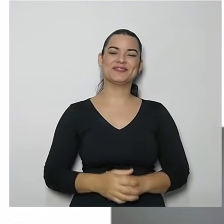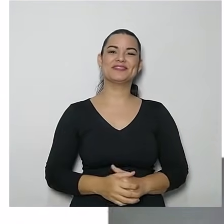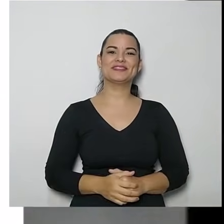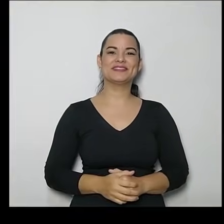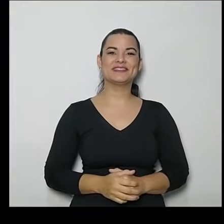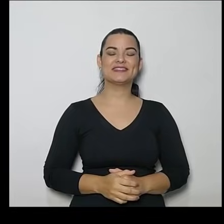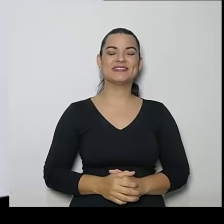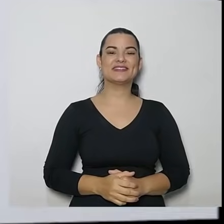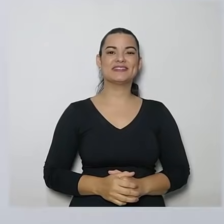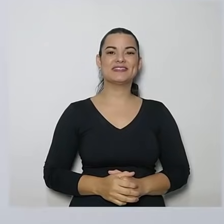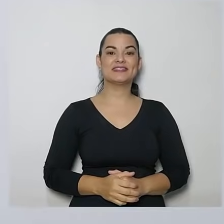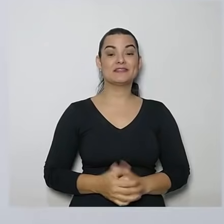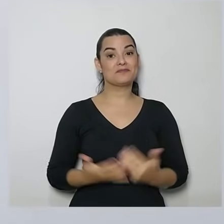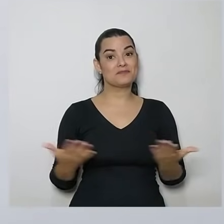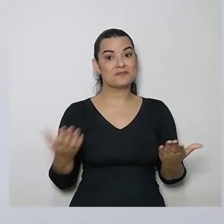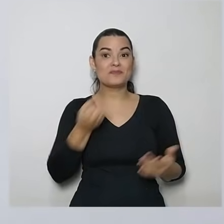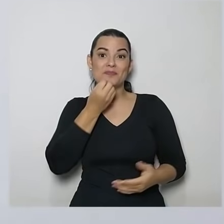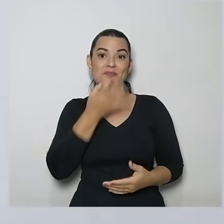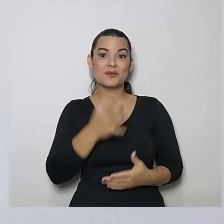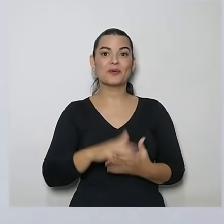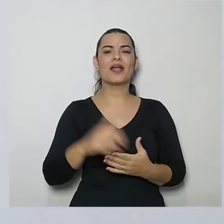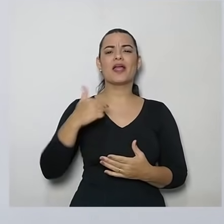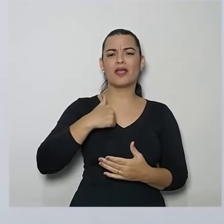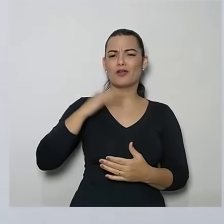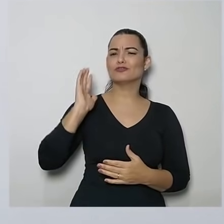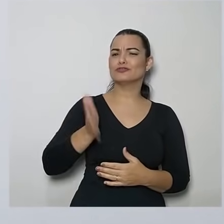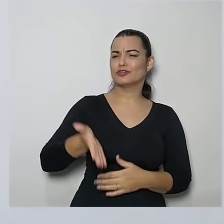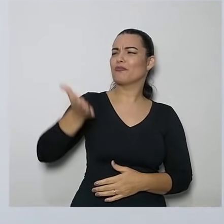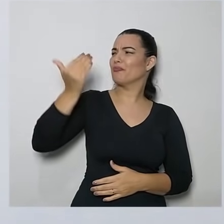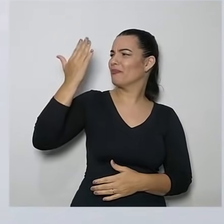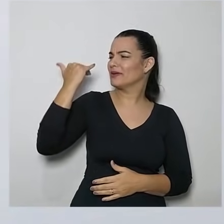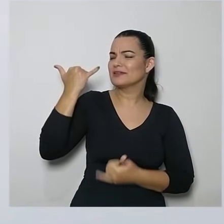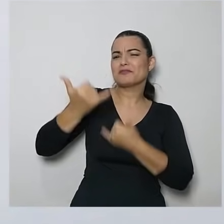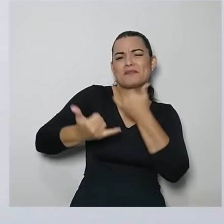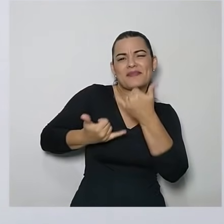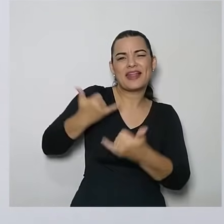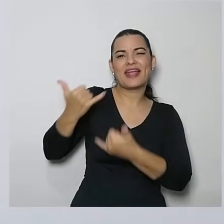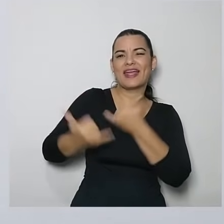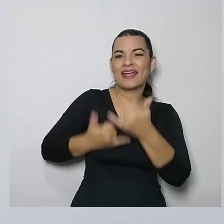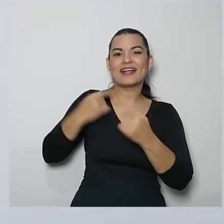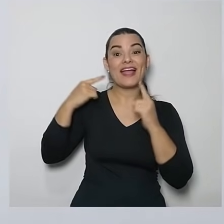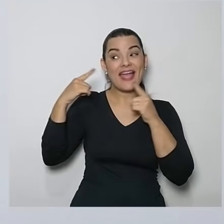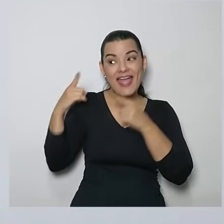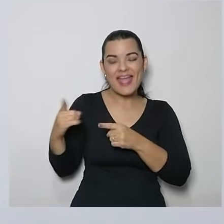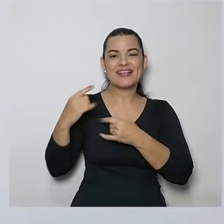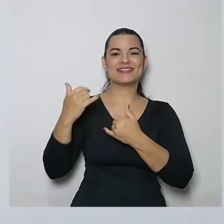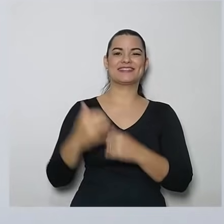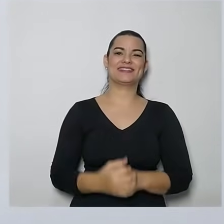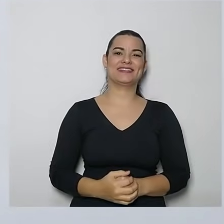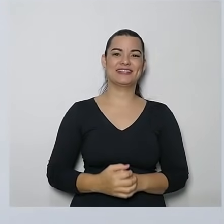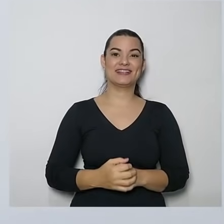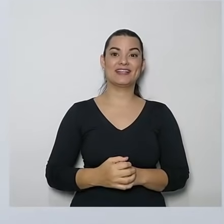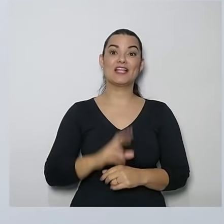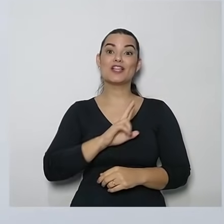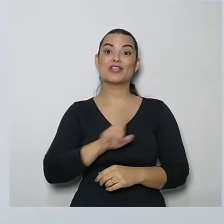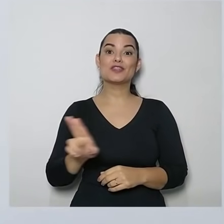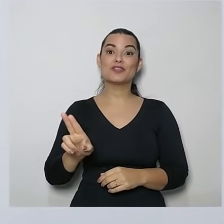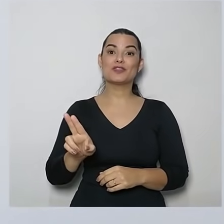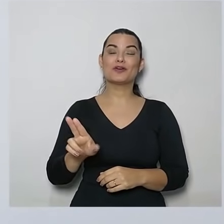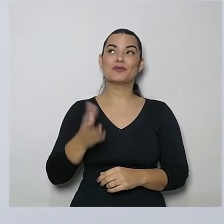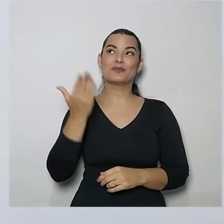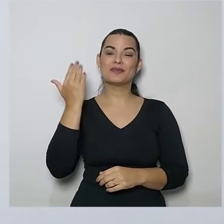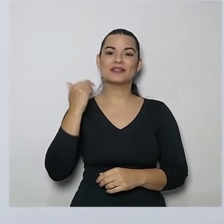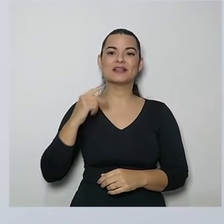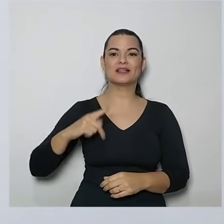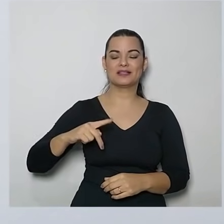Bom, crianças, eu brinquei muito quando era pequena. dessa brincadeira que nós chamávamos, quando